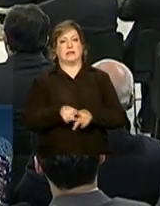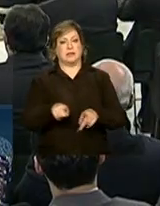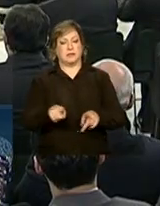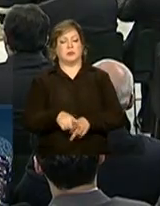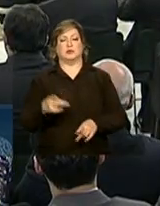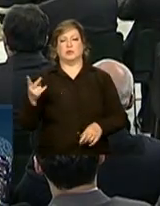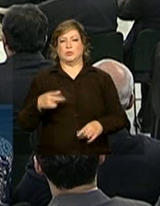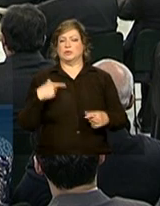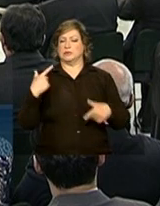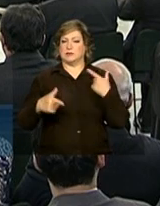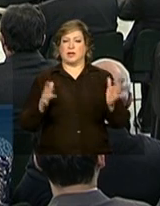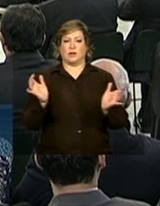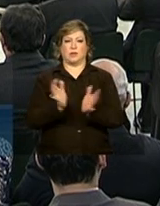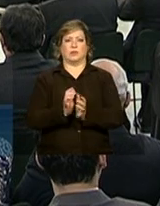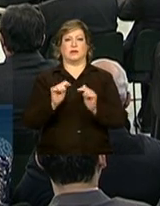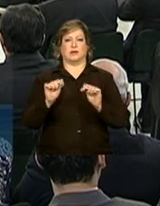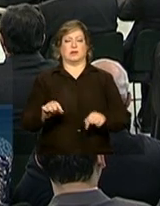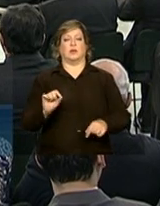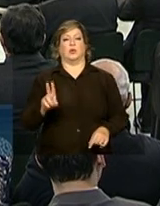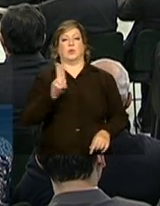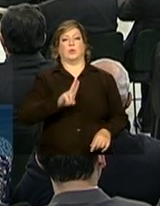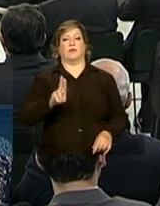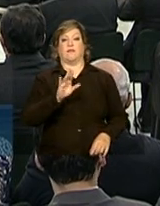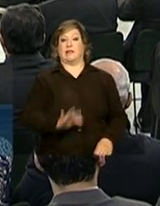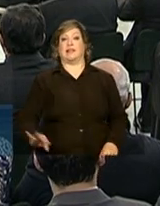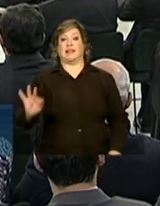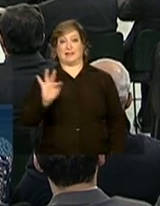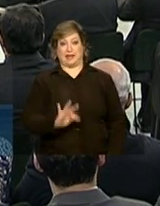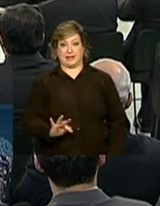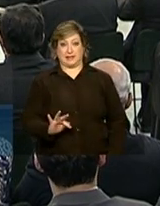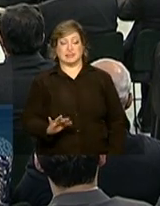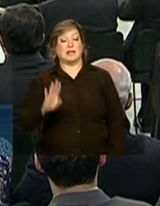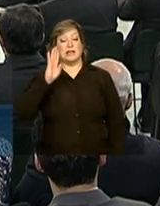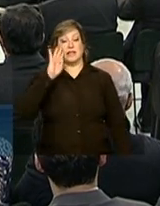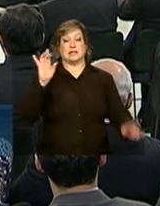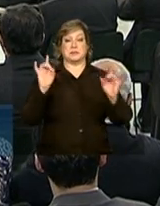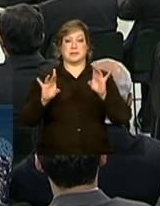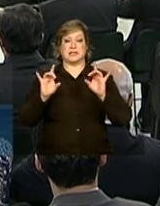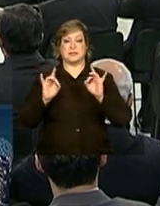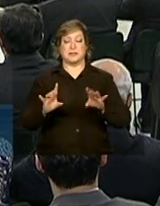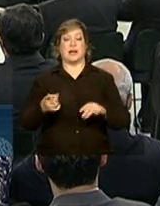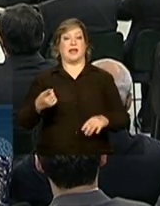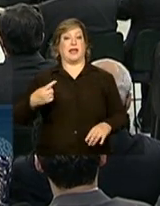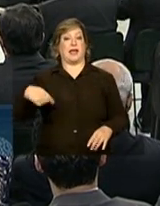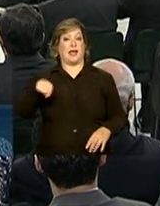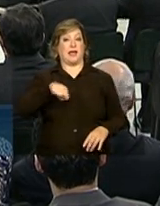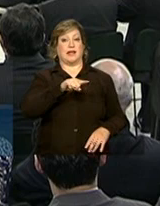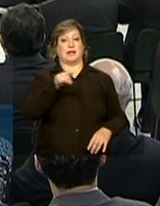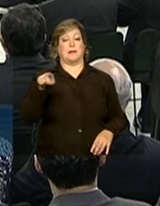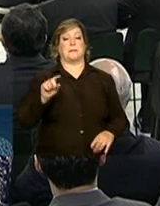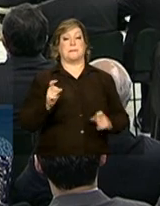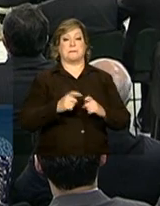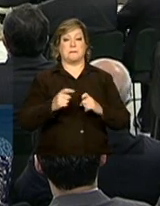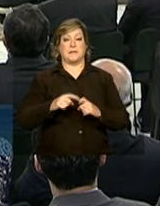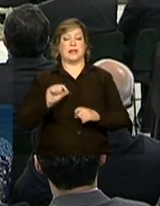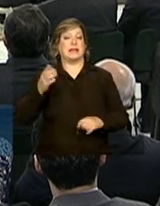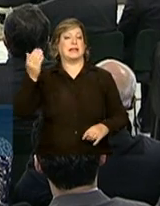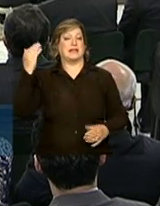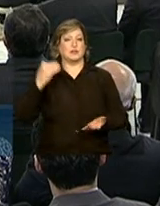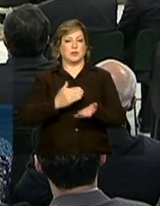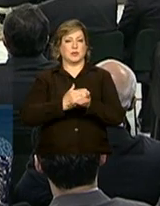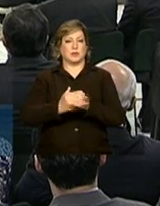desse programa, os reitores das universidades federais, especialmente aqueles médicos que, desde o primeiro momento,